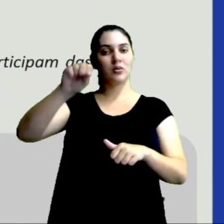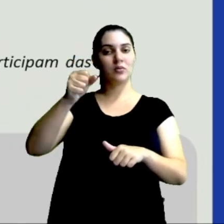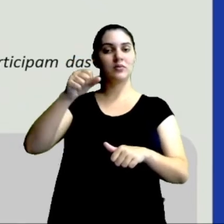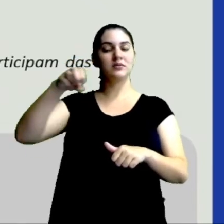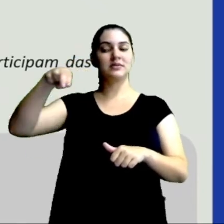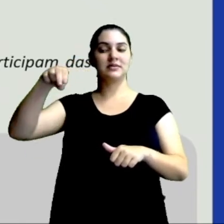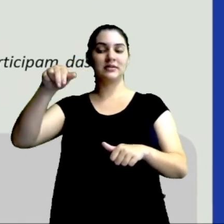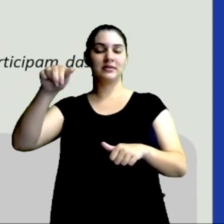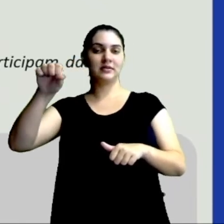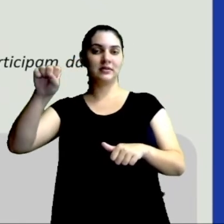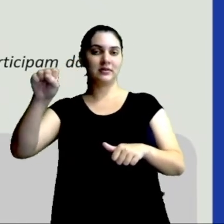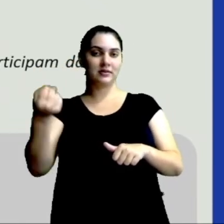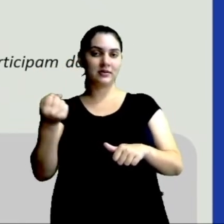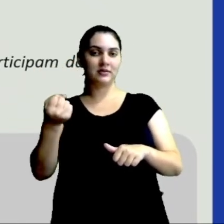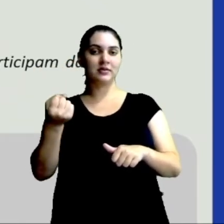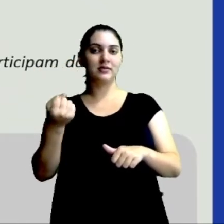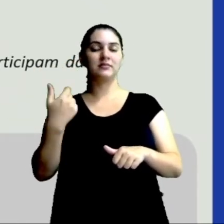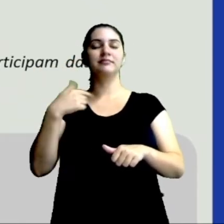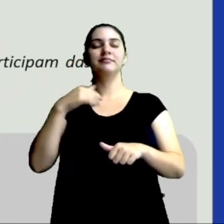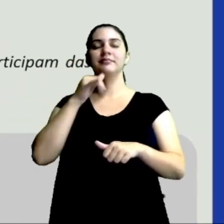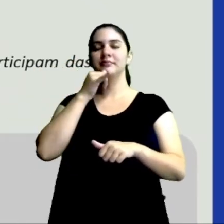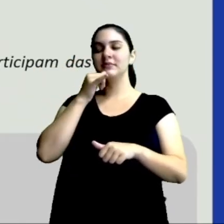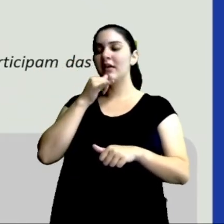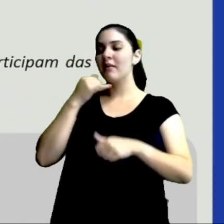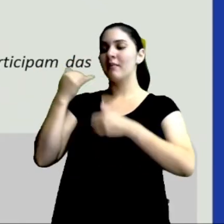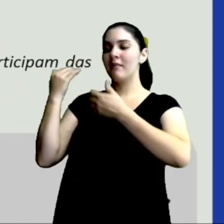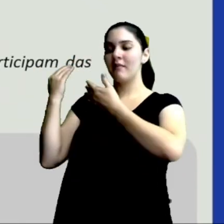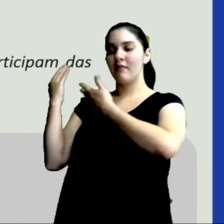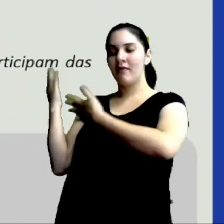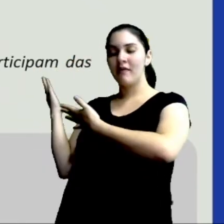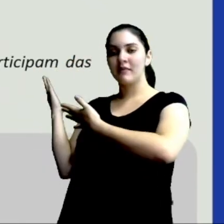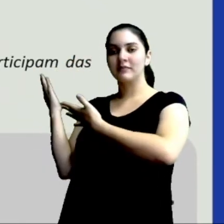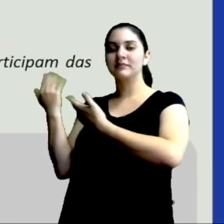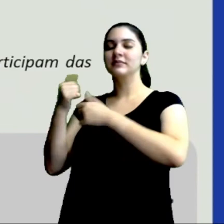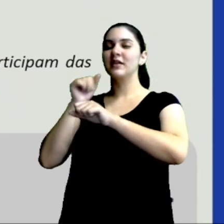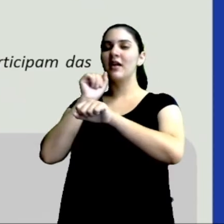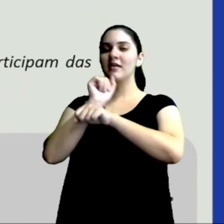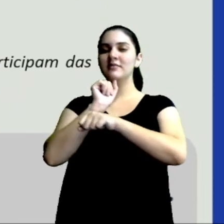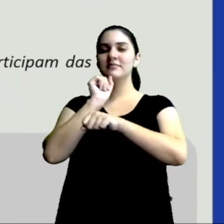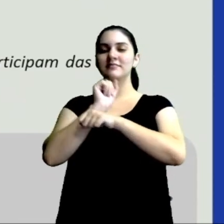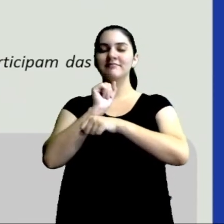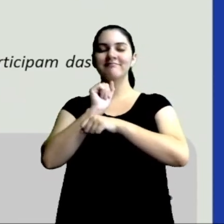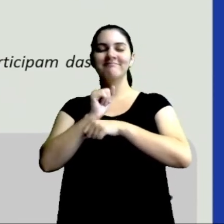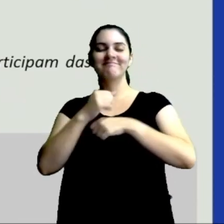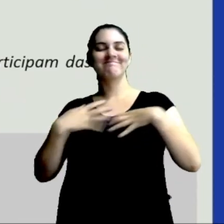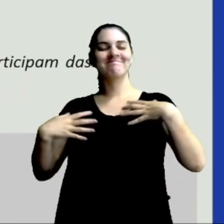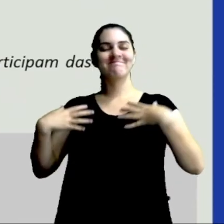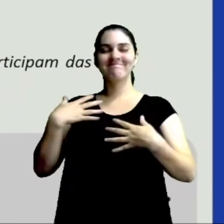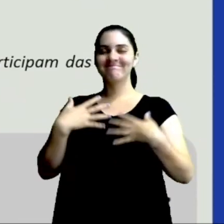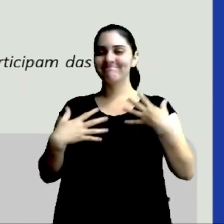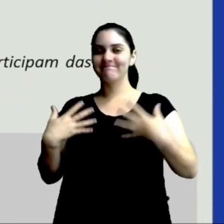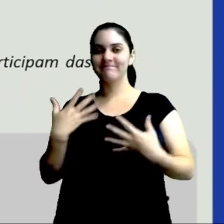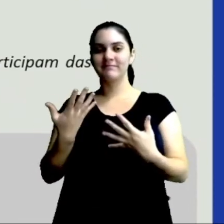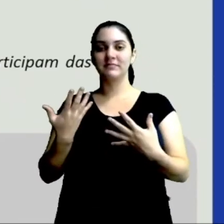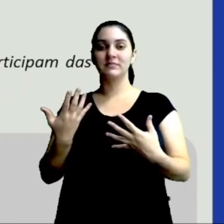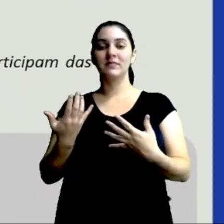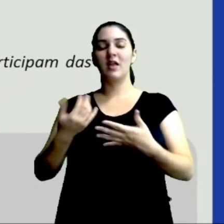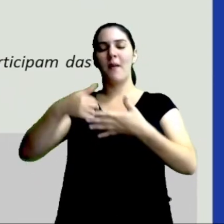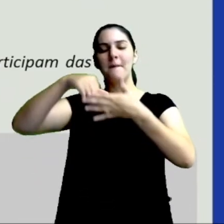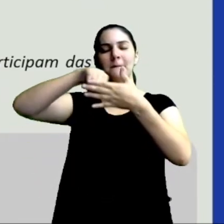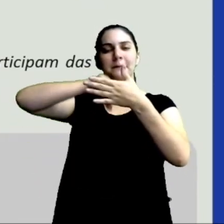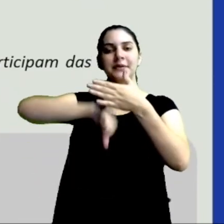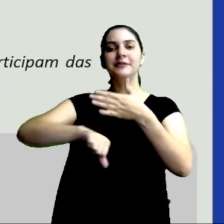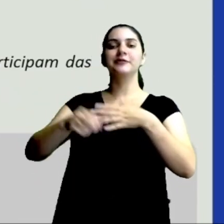eles esperam-na impacientes, tá? As piores notas eles sempre reservam